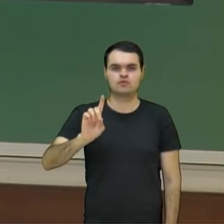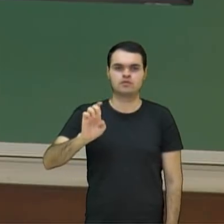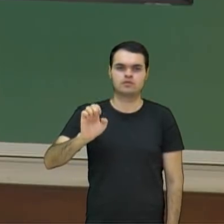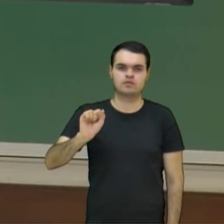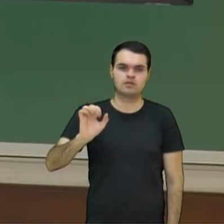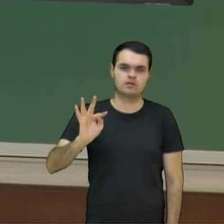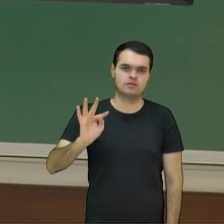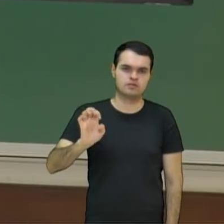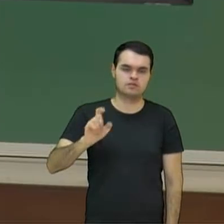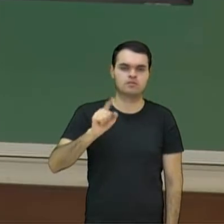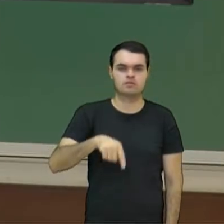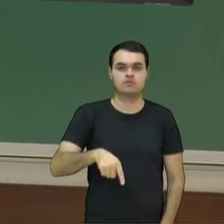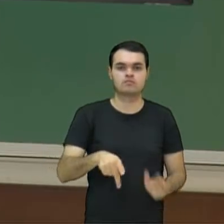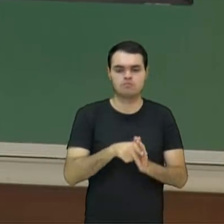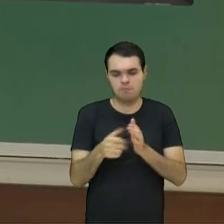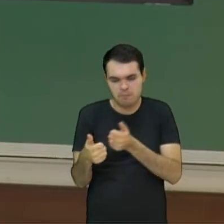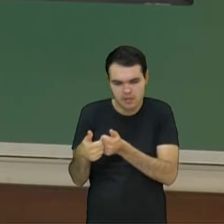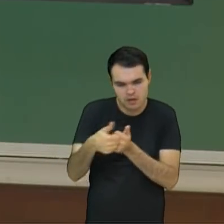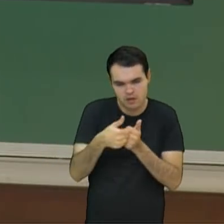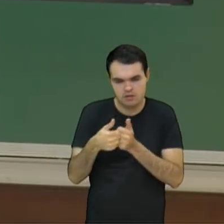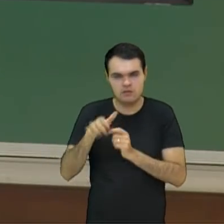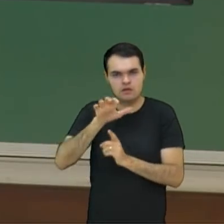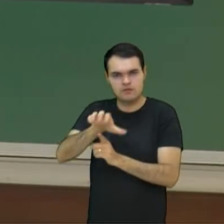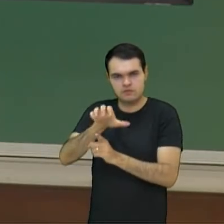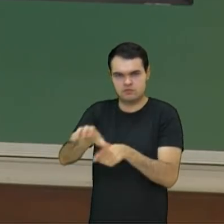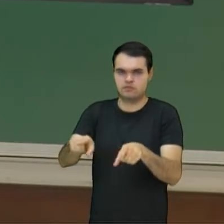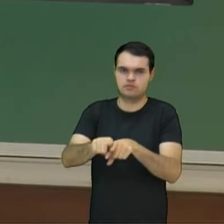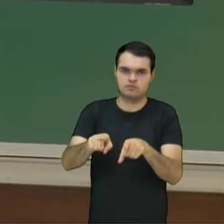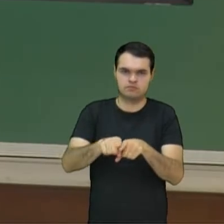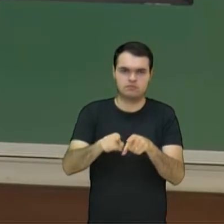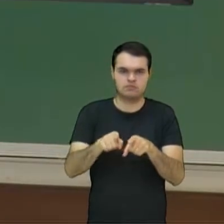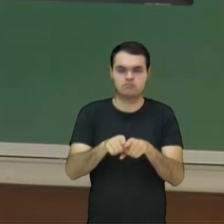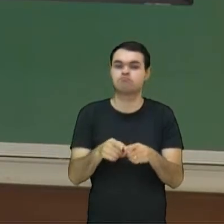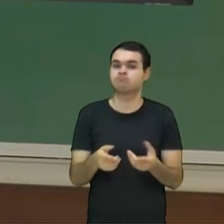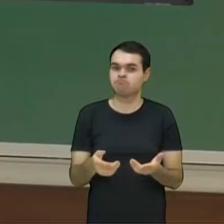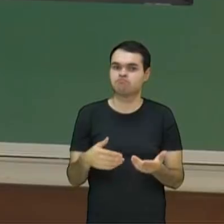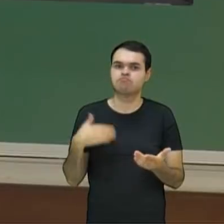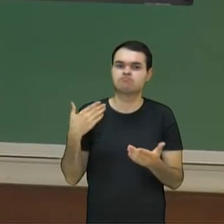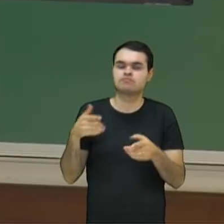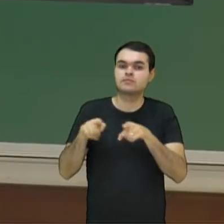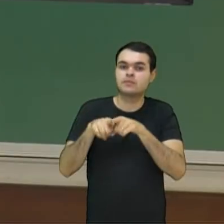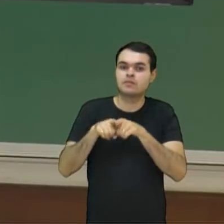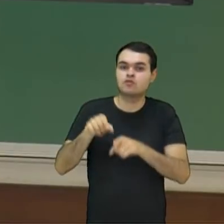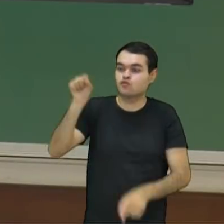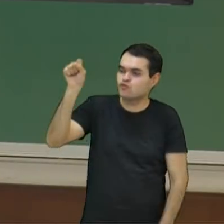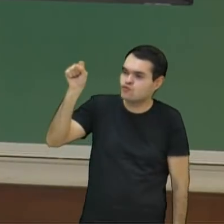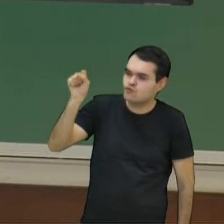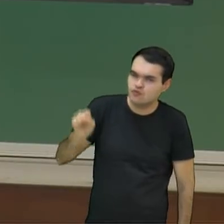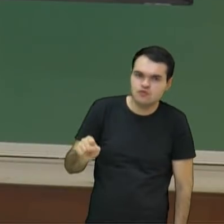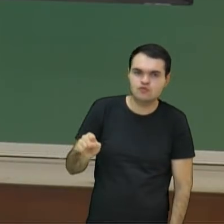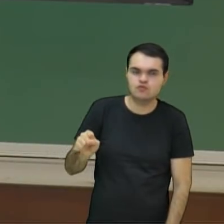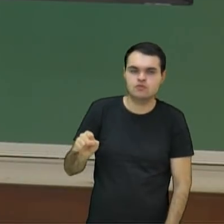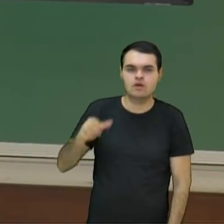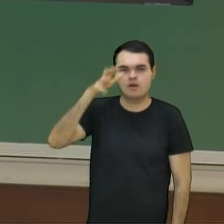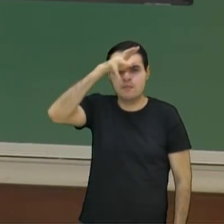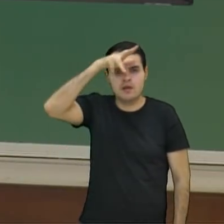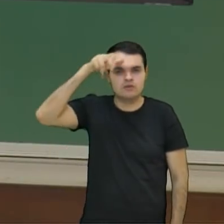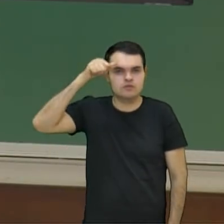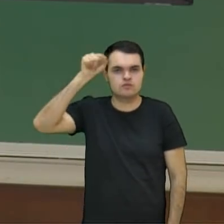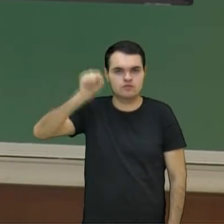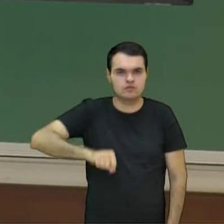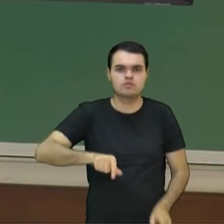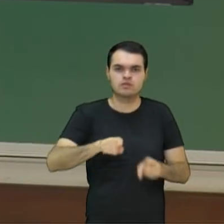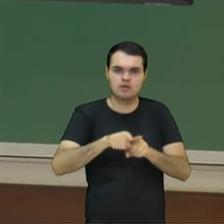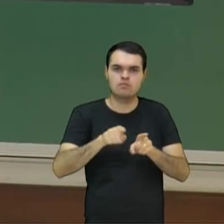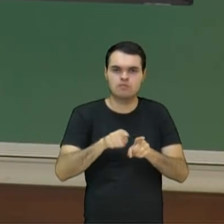acabou sendo beneficiado ou afetado, vamos dizer assim. Chegando inclusive até lá ao sul do Mato Grosso do Sul, o cultivo